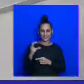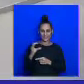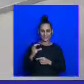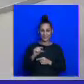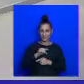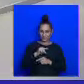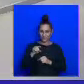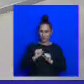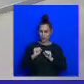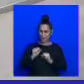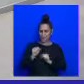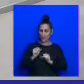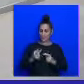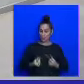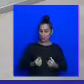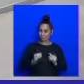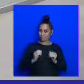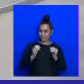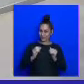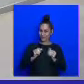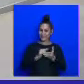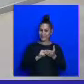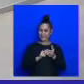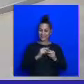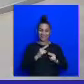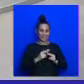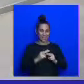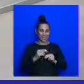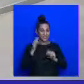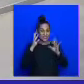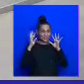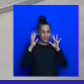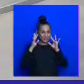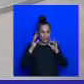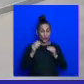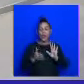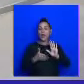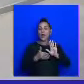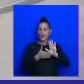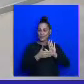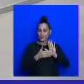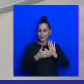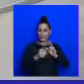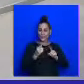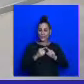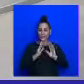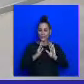R$1.473.945,77. Você pode ser o próximo milionário das Loterias Caixa. Já pensou? Apostas em mãos porque já vai começar o